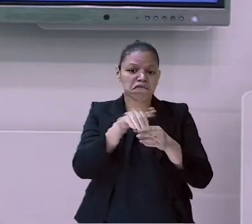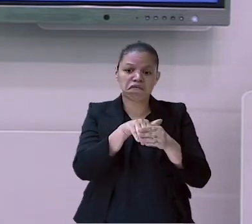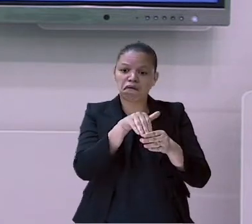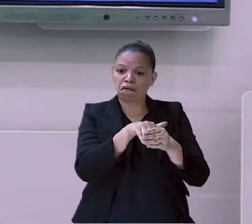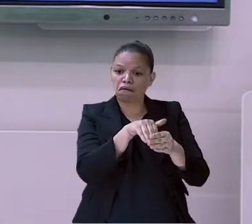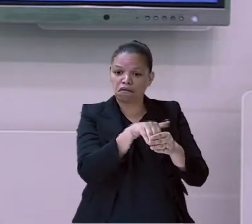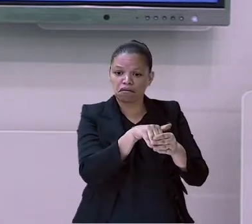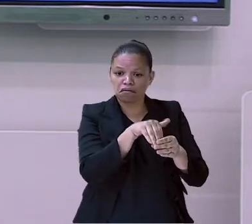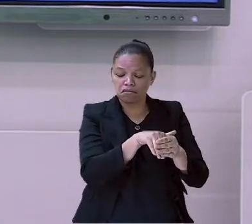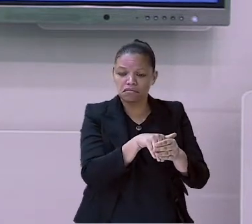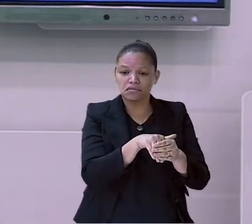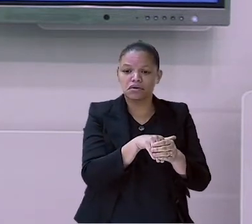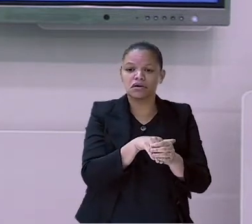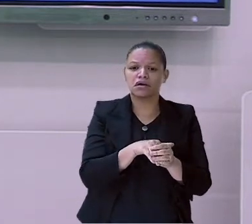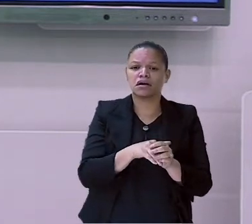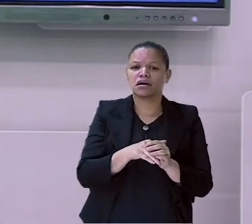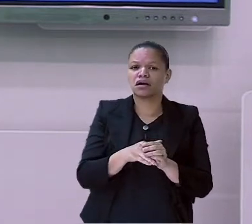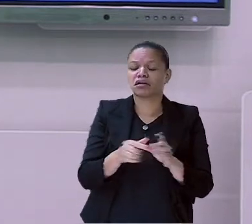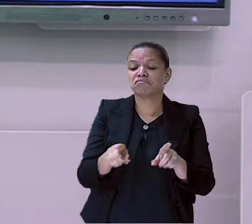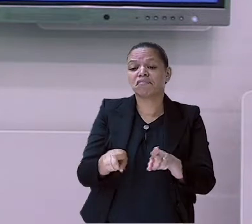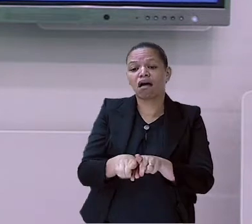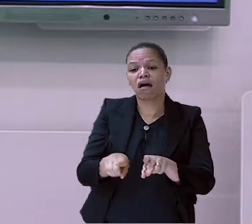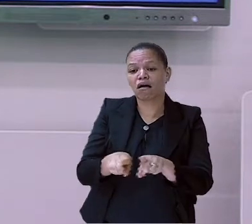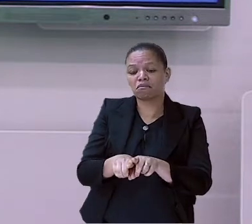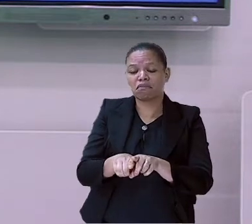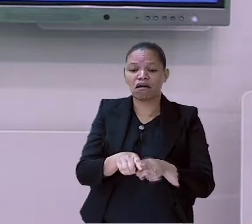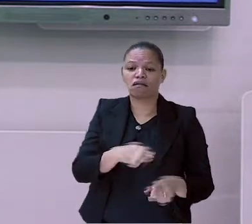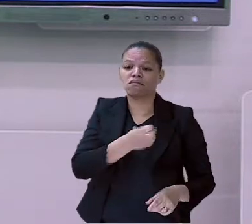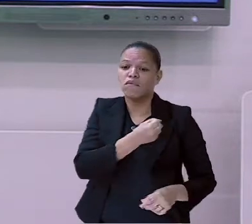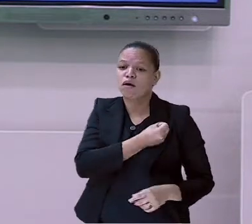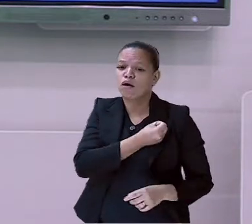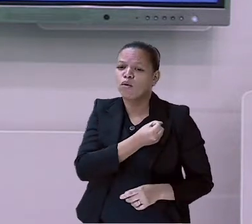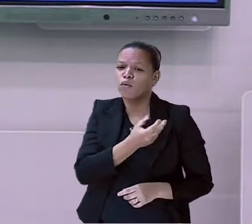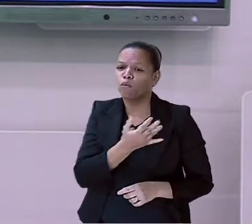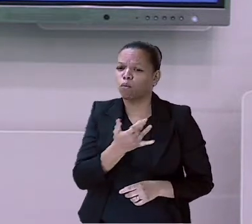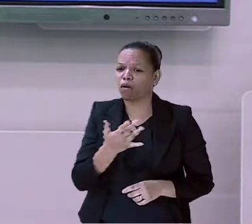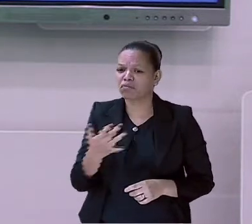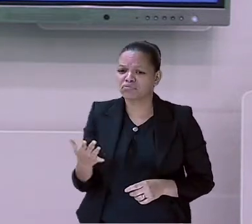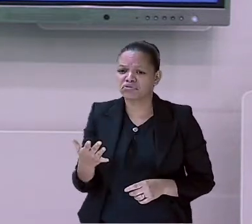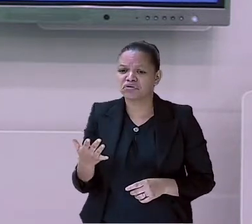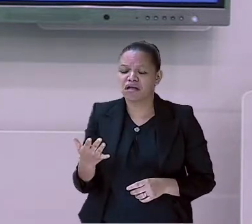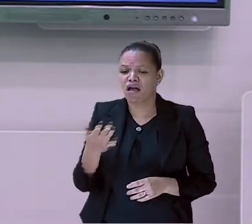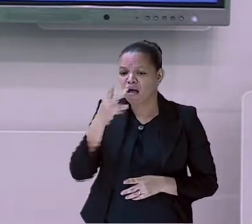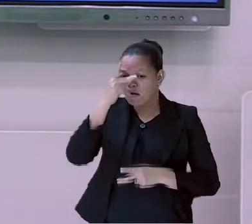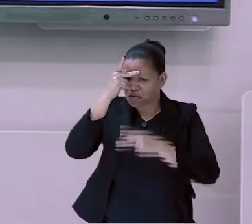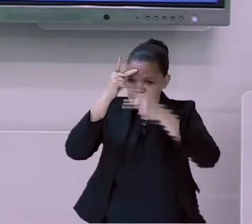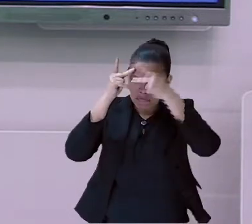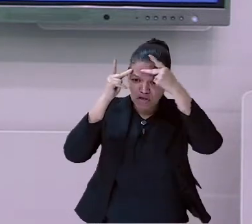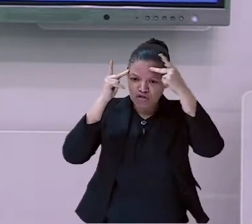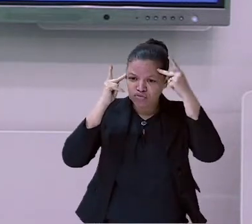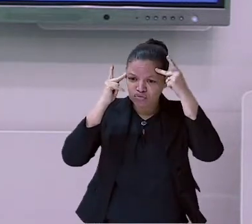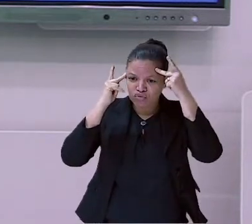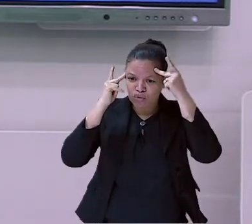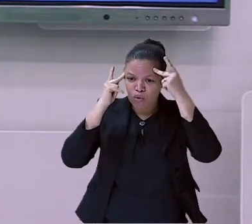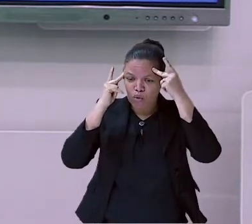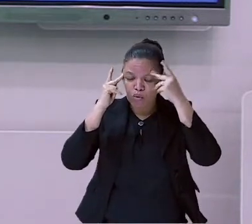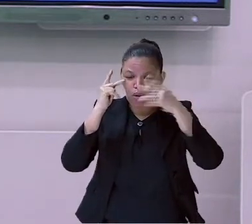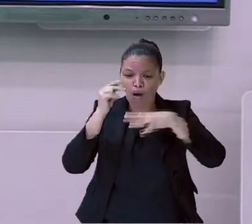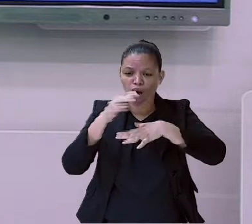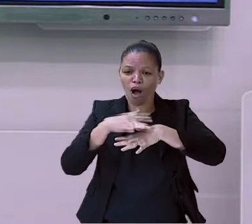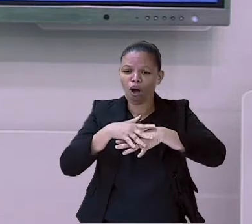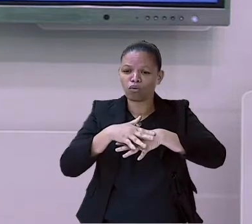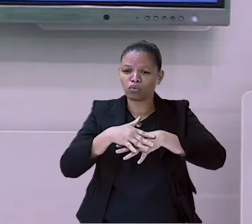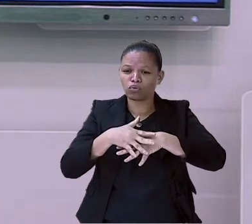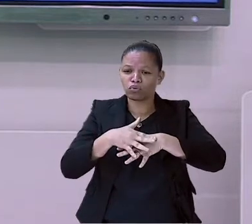falando aí de uma quantidade de doenças, de pessoas que adquiriram doenças, então